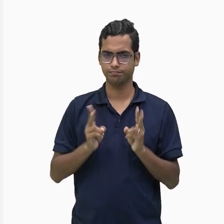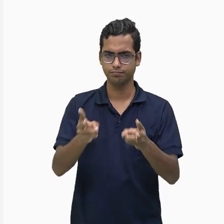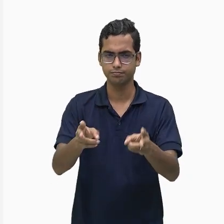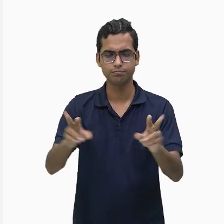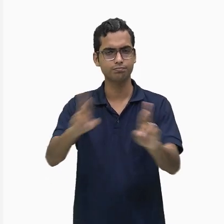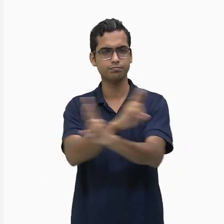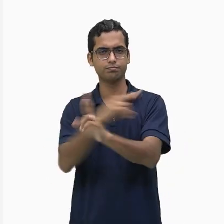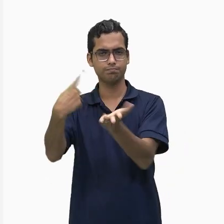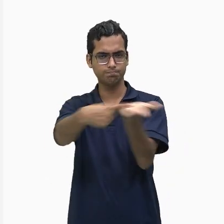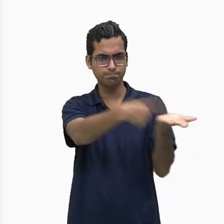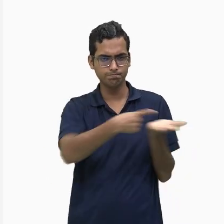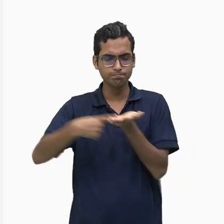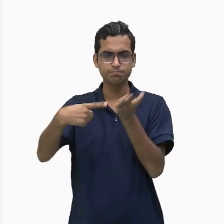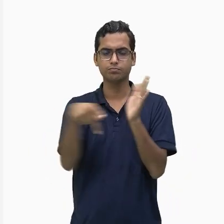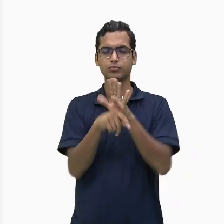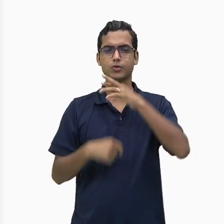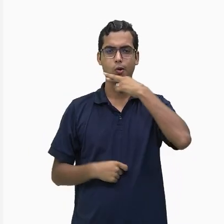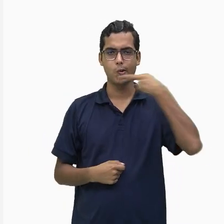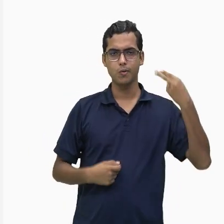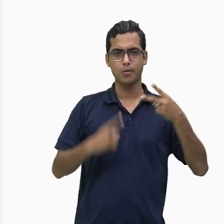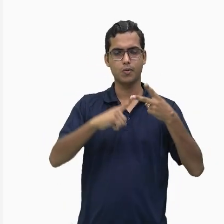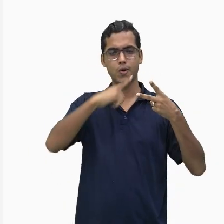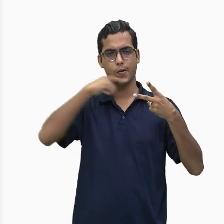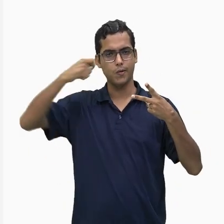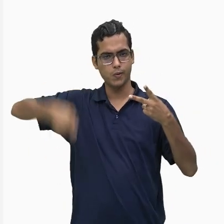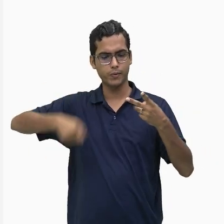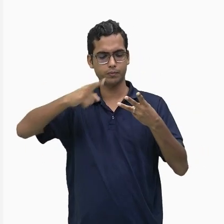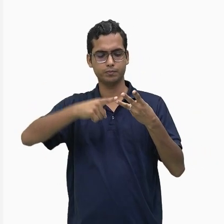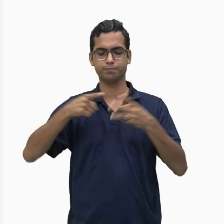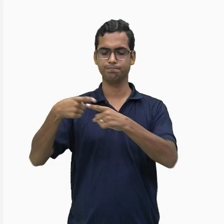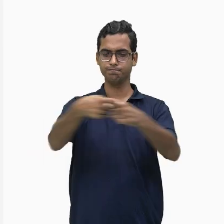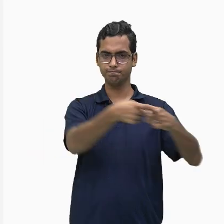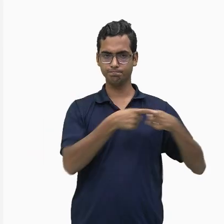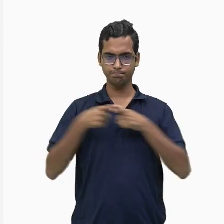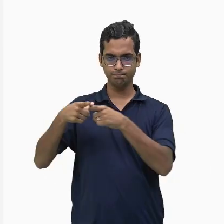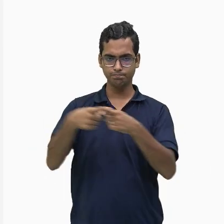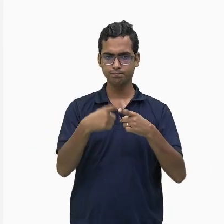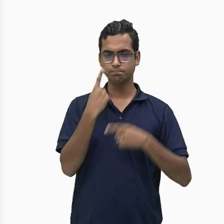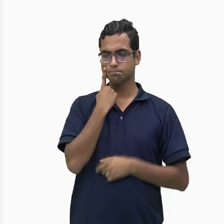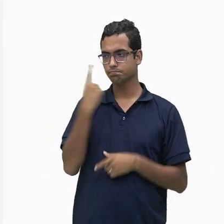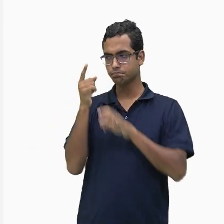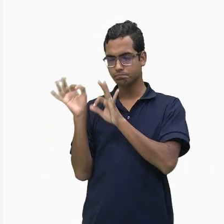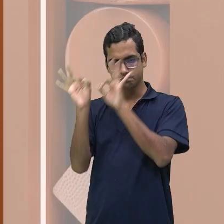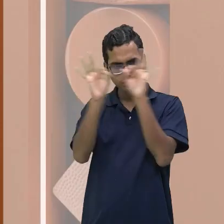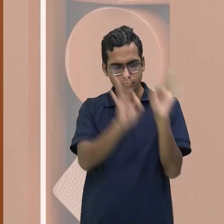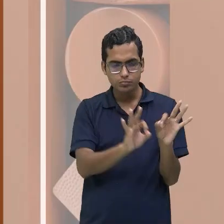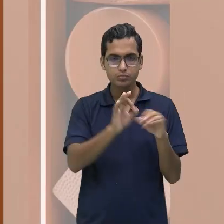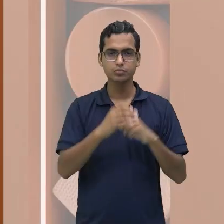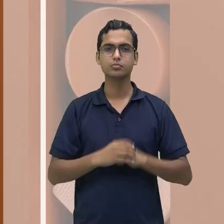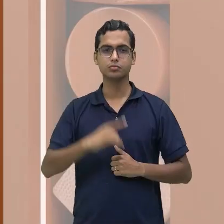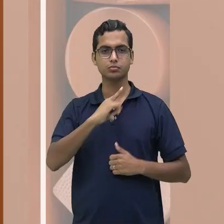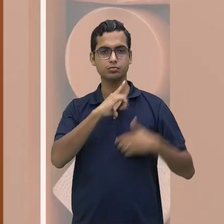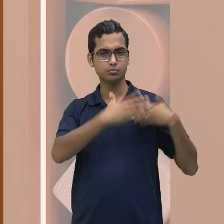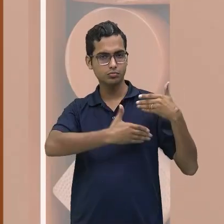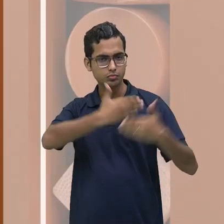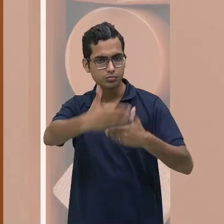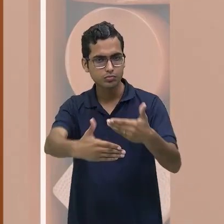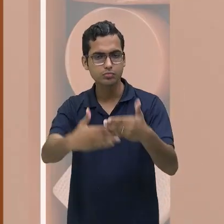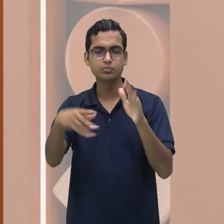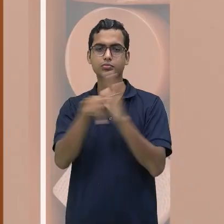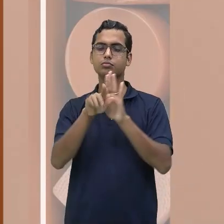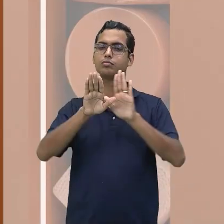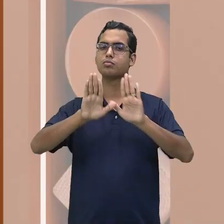laços, e a Rússia, a Ucrânia e Belarus observaram isso e acabou iniciando todo esse processo.